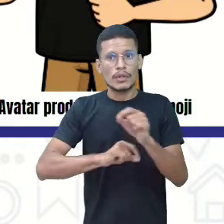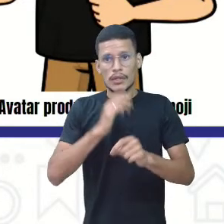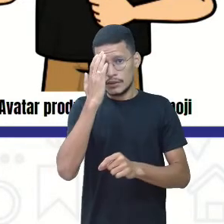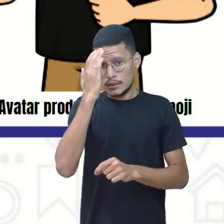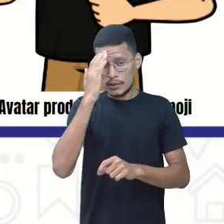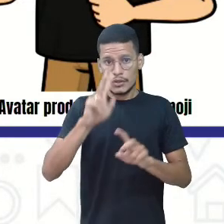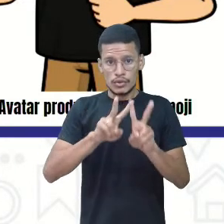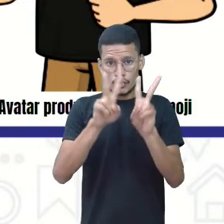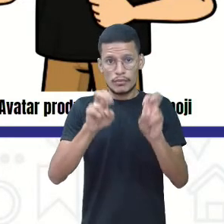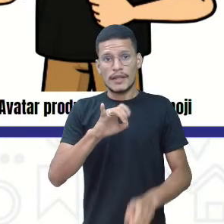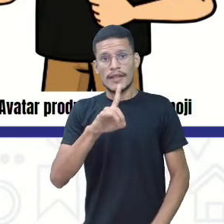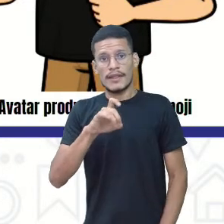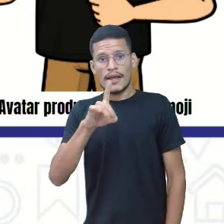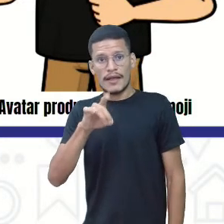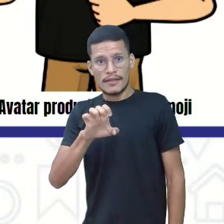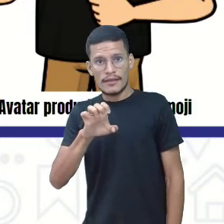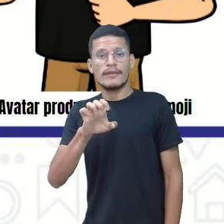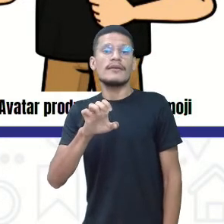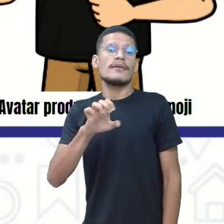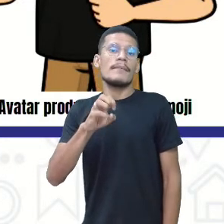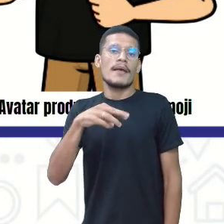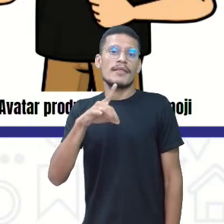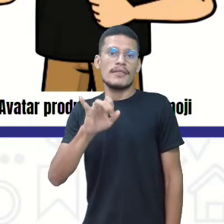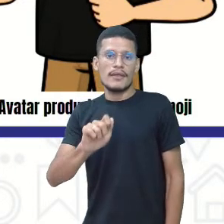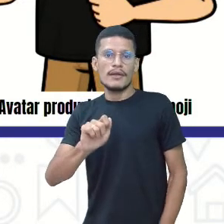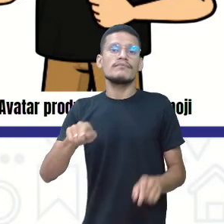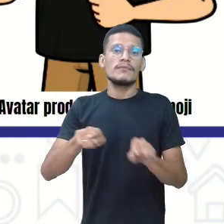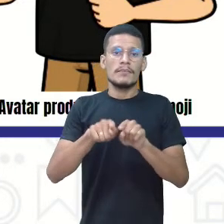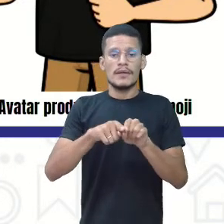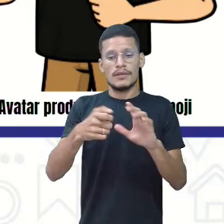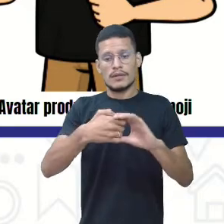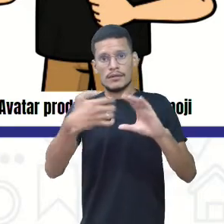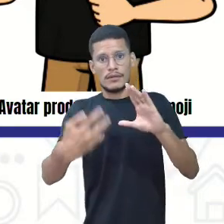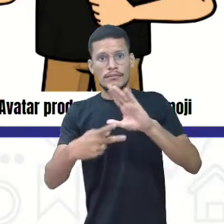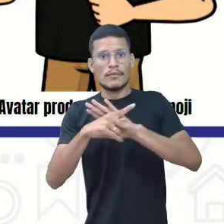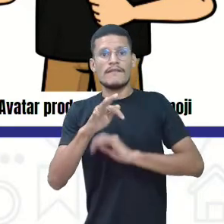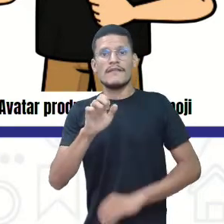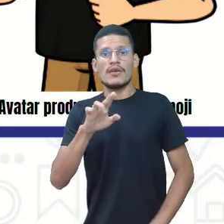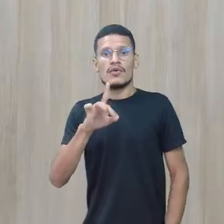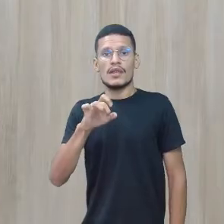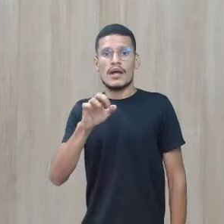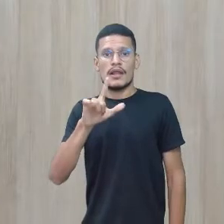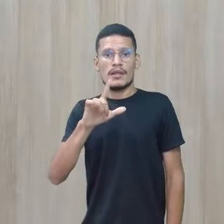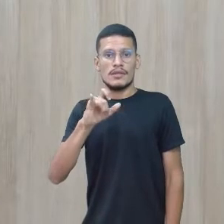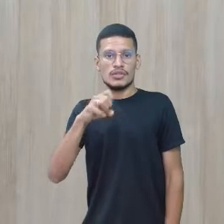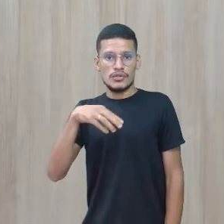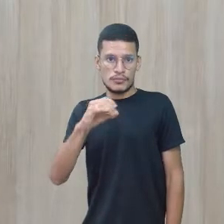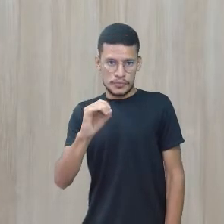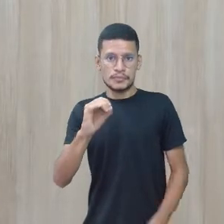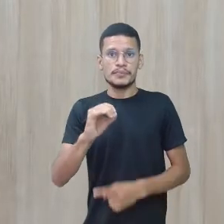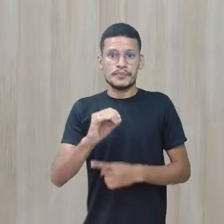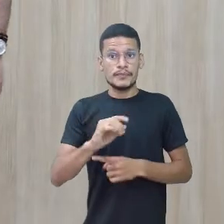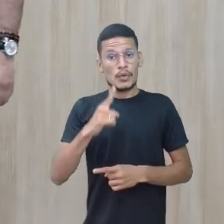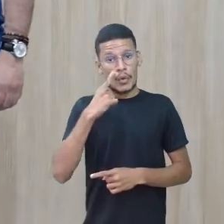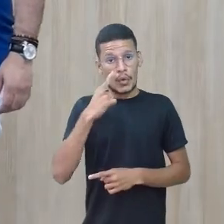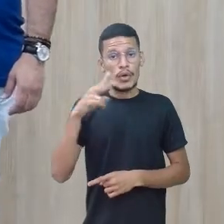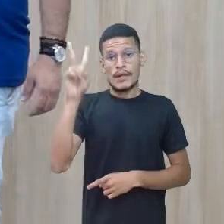entender aí sobre a Idade Média e sobre algumas características do feudalismo, né? Lembrando